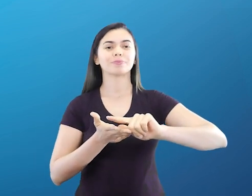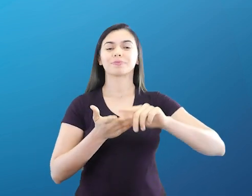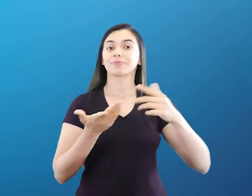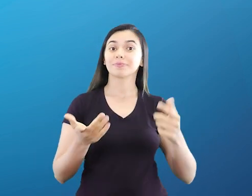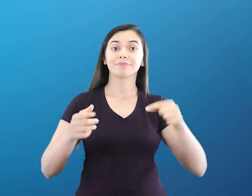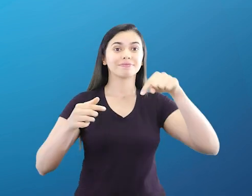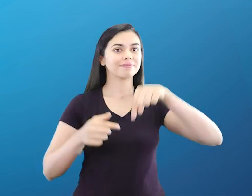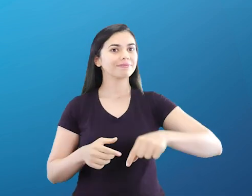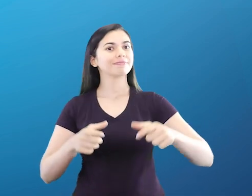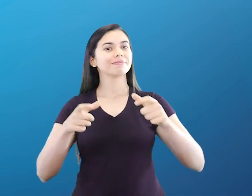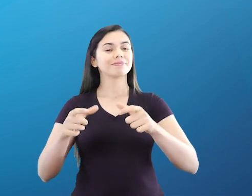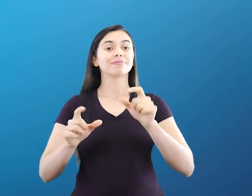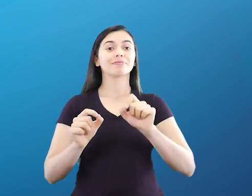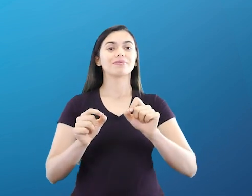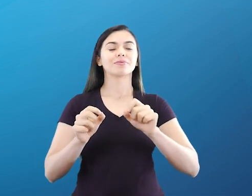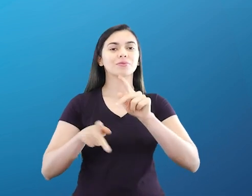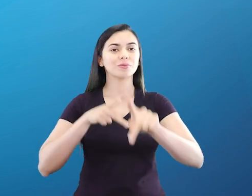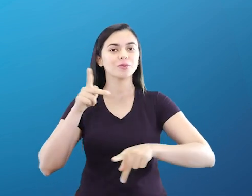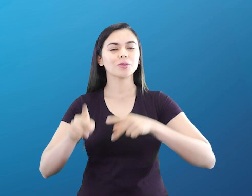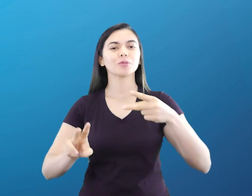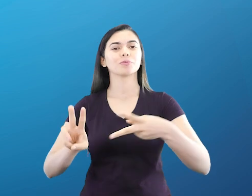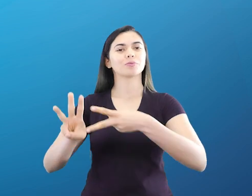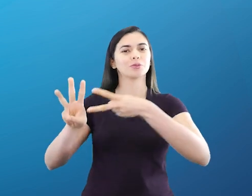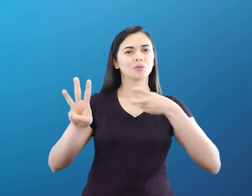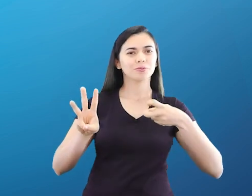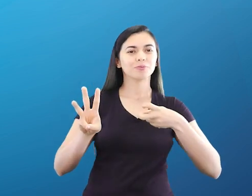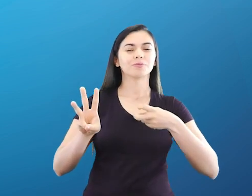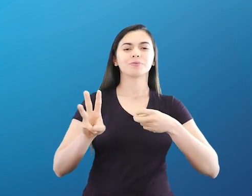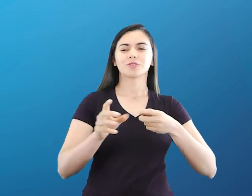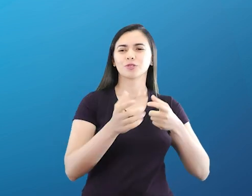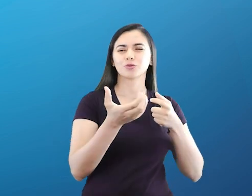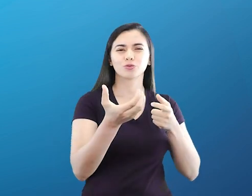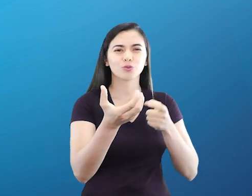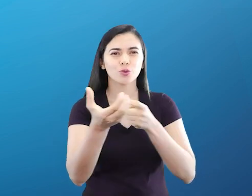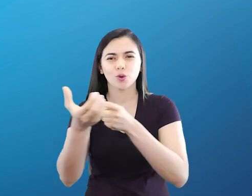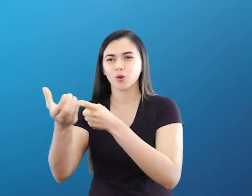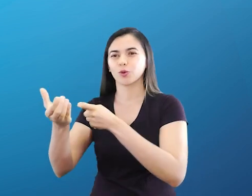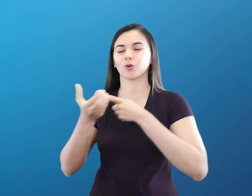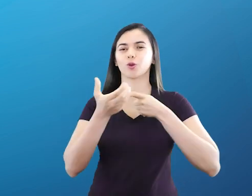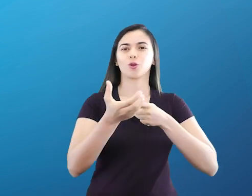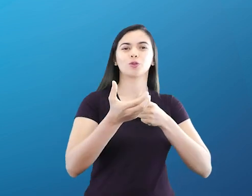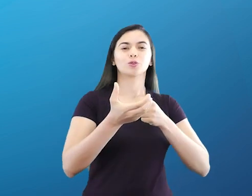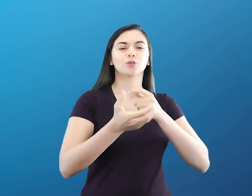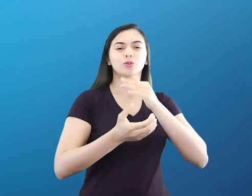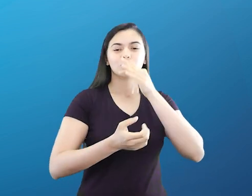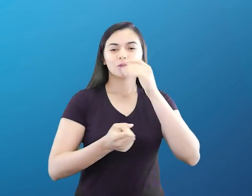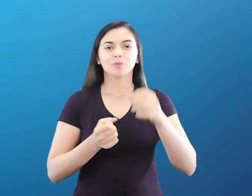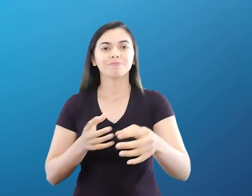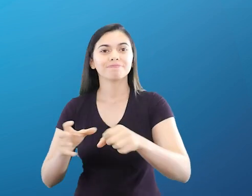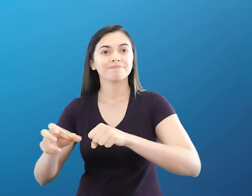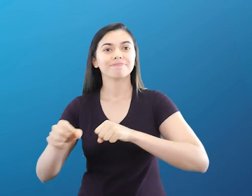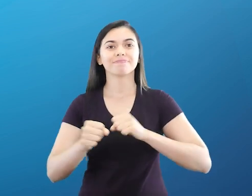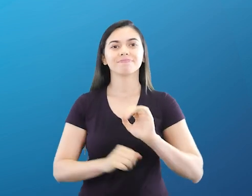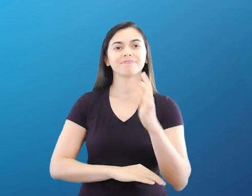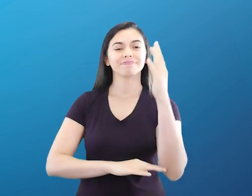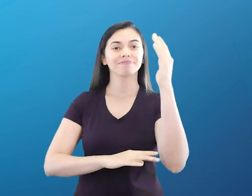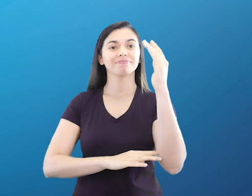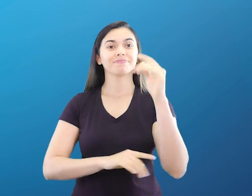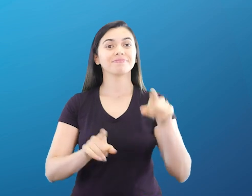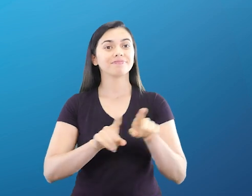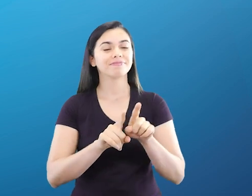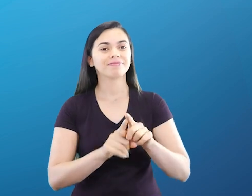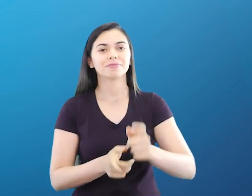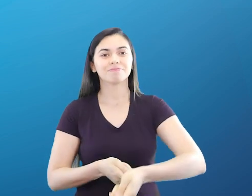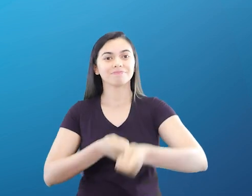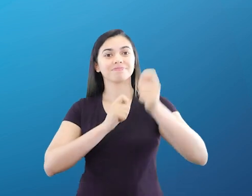diversos povos indígenas. Eles caçavam, colhiam, pescavam e moravam em